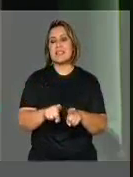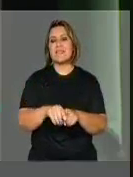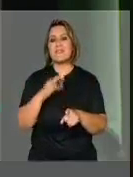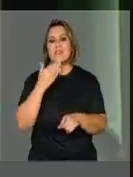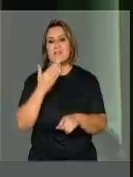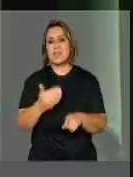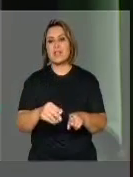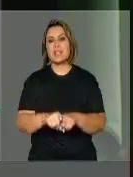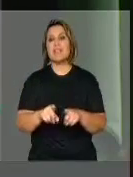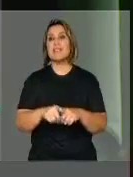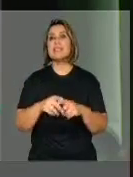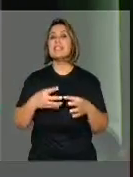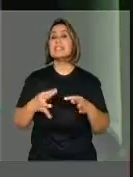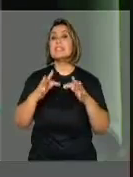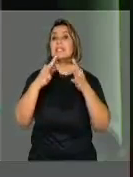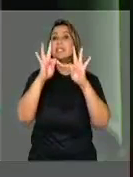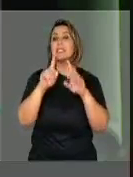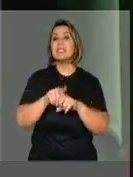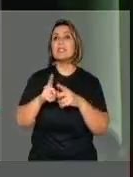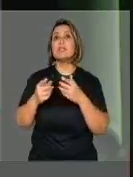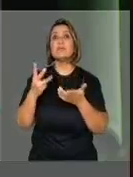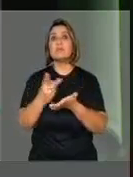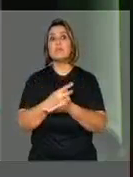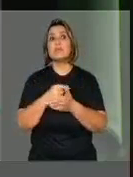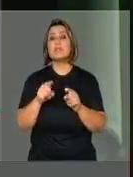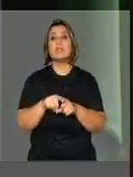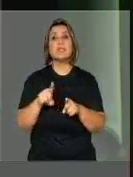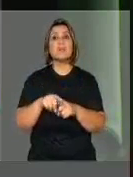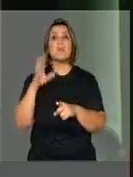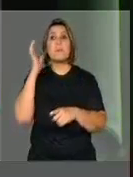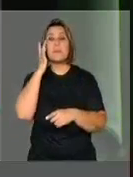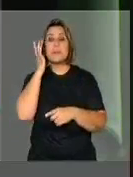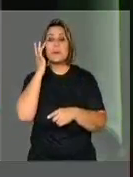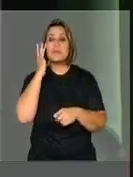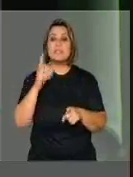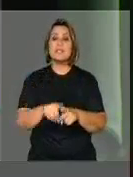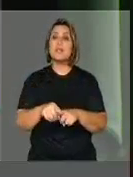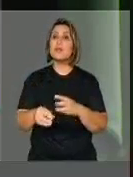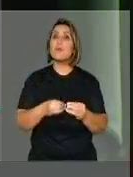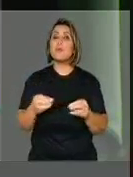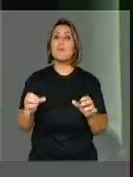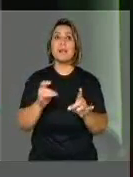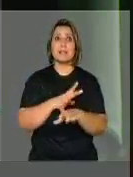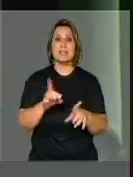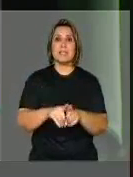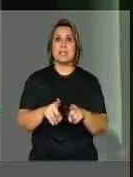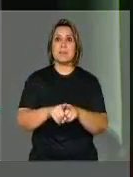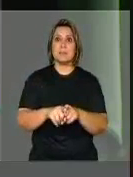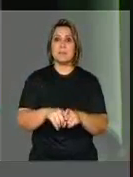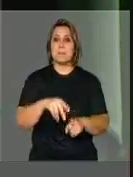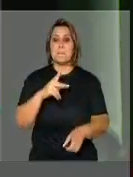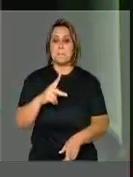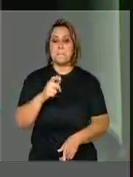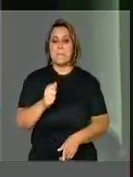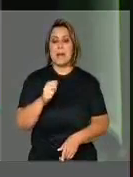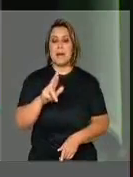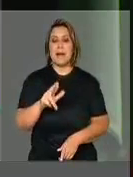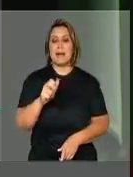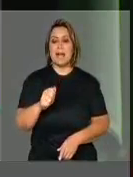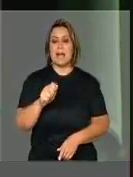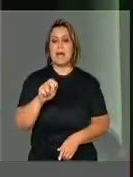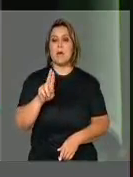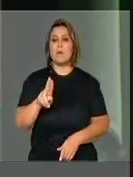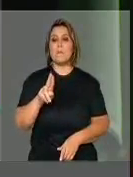favorável a essa tecnosfera destrutiva, a esse tipo de modernização incompleta, que faz com que Parauapebas tenha